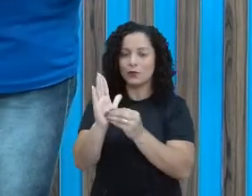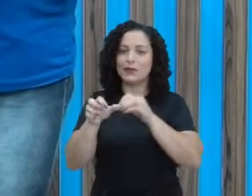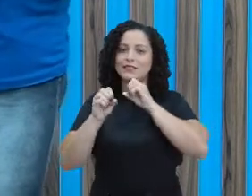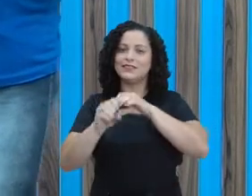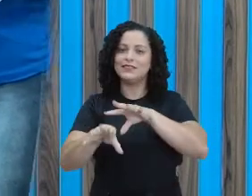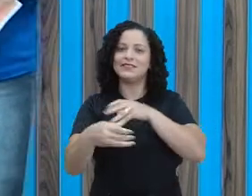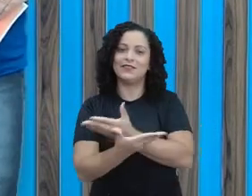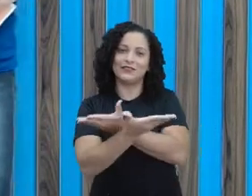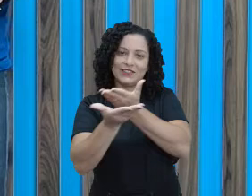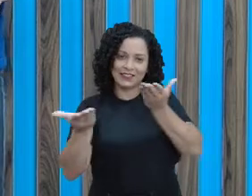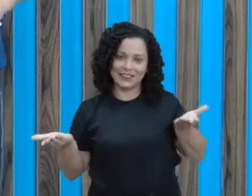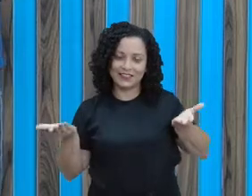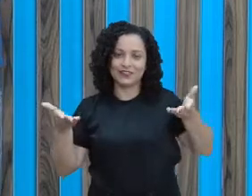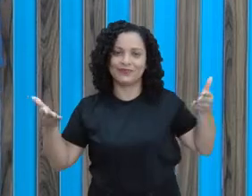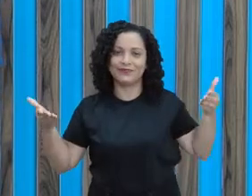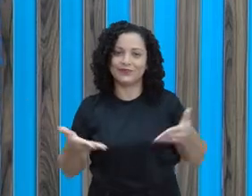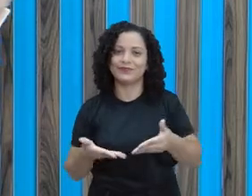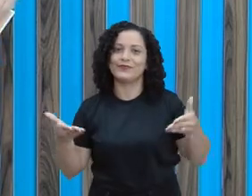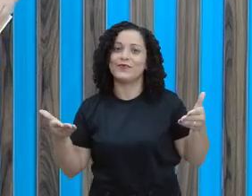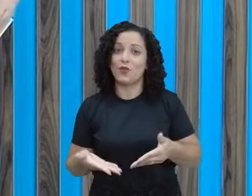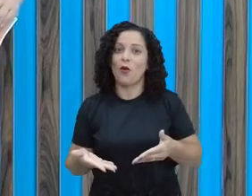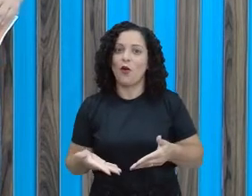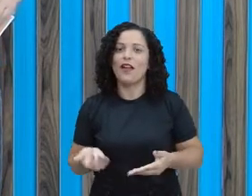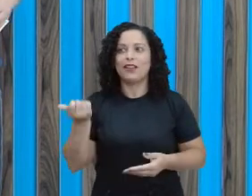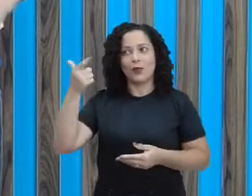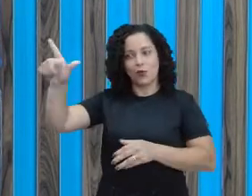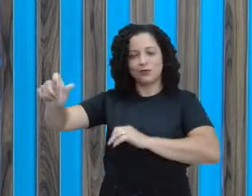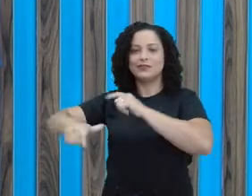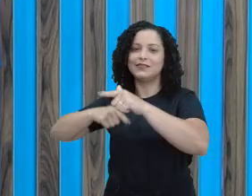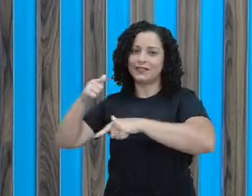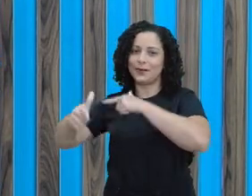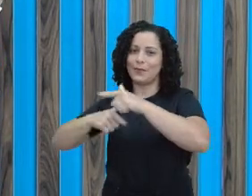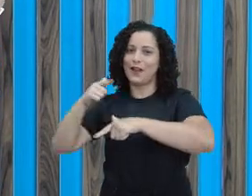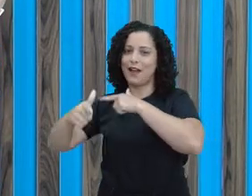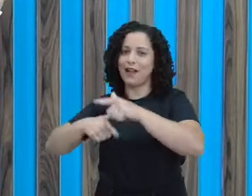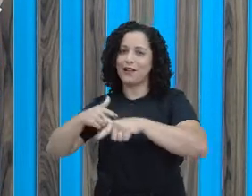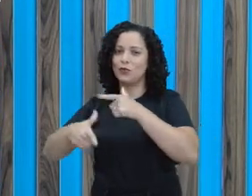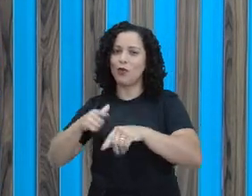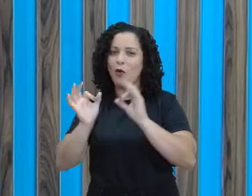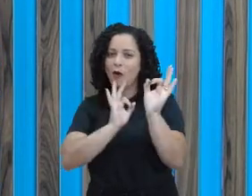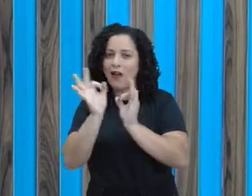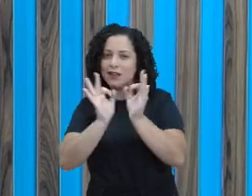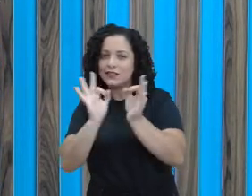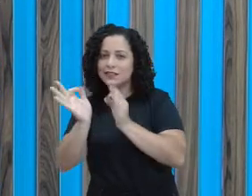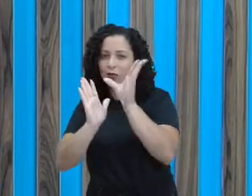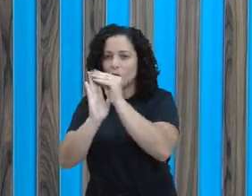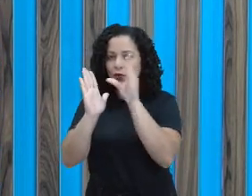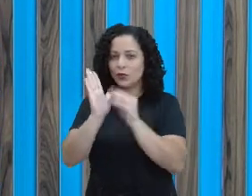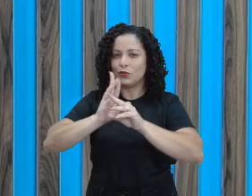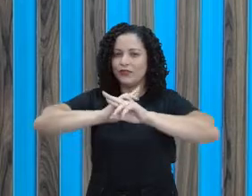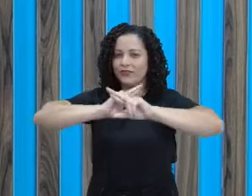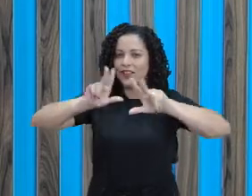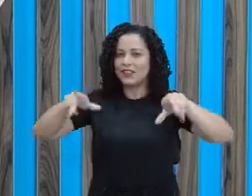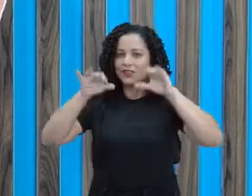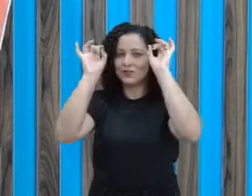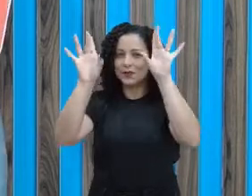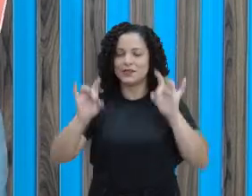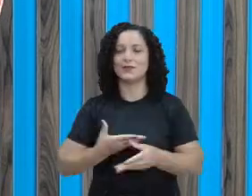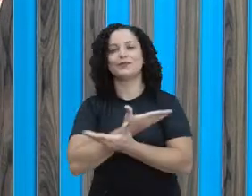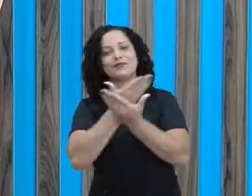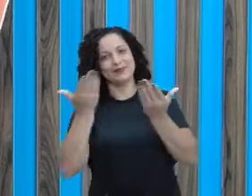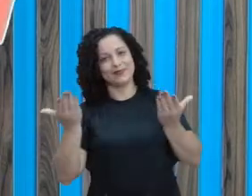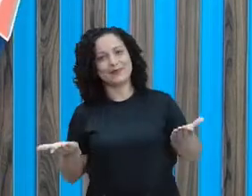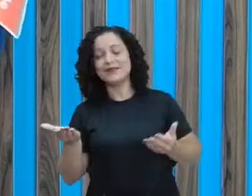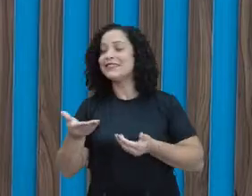vocês, enquanto, neste momento, ela está em outra demanda, preparando um material aí bem diferenciado para vocês. E aí,